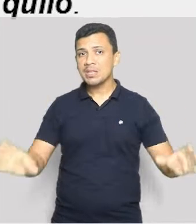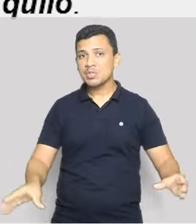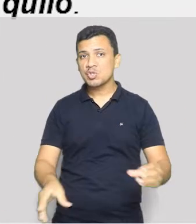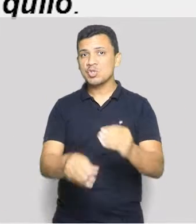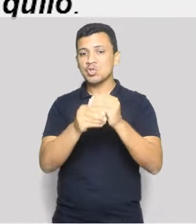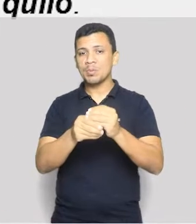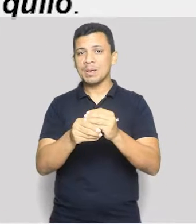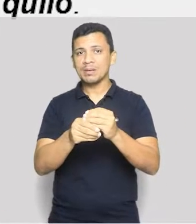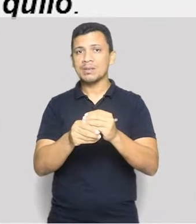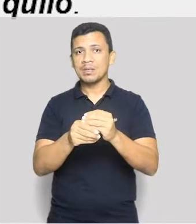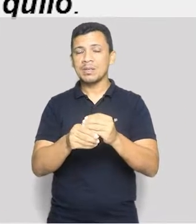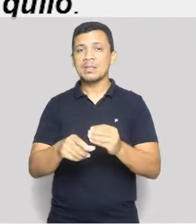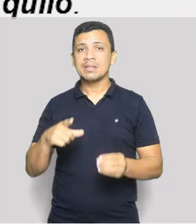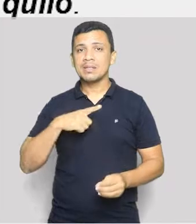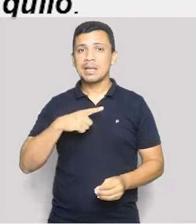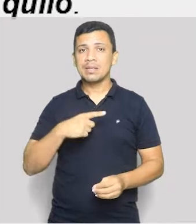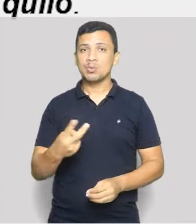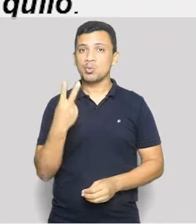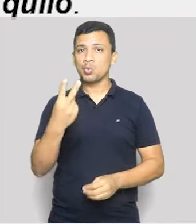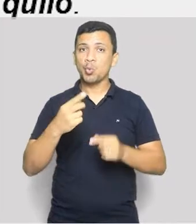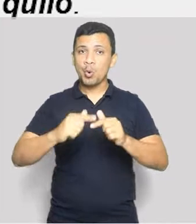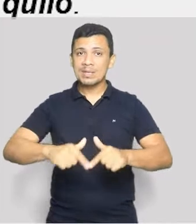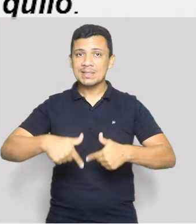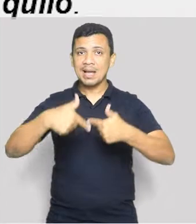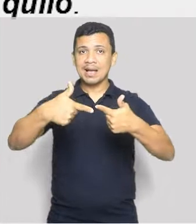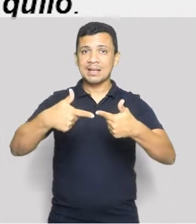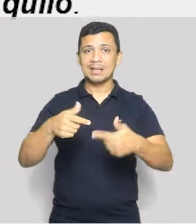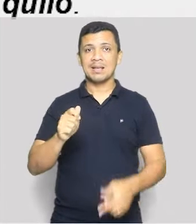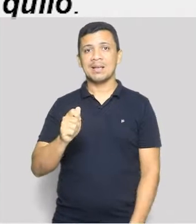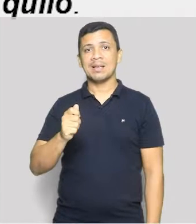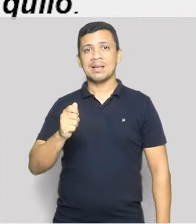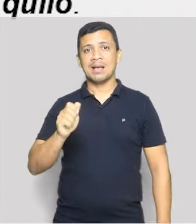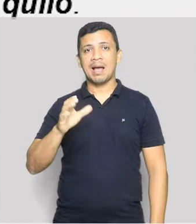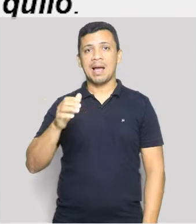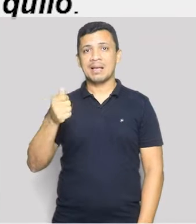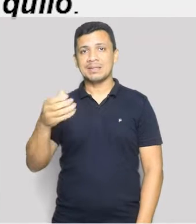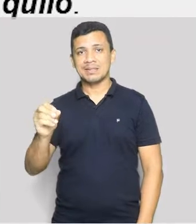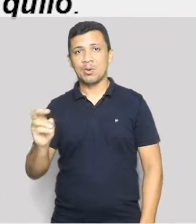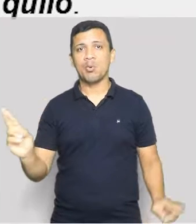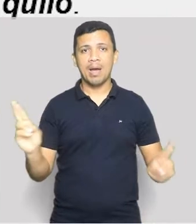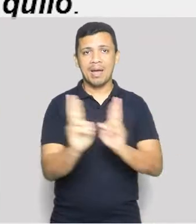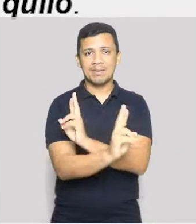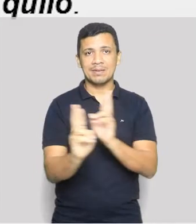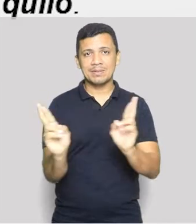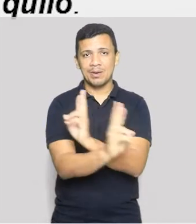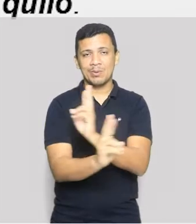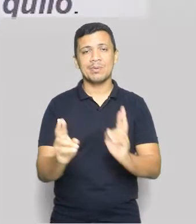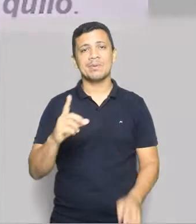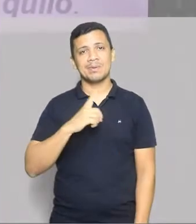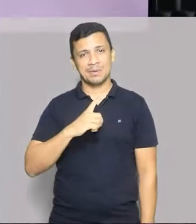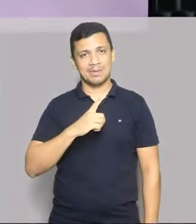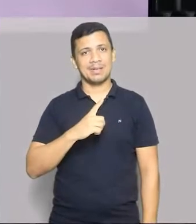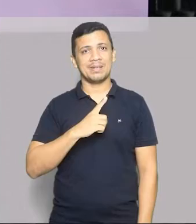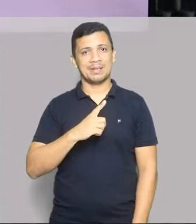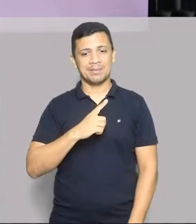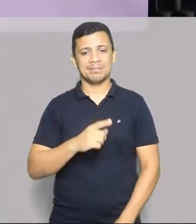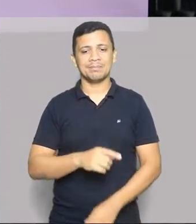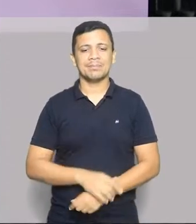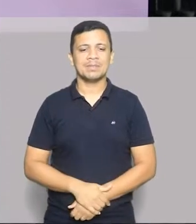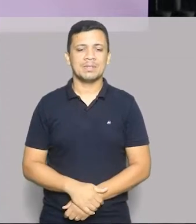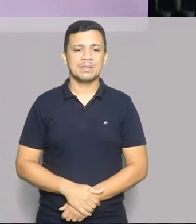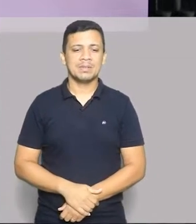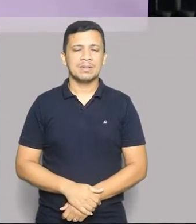ações. Foram duas ações aí que estão relacionadas. Tudo bem? Estamos diante da oração